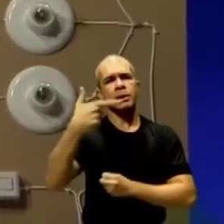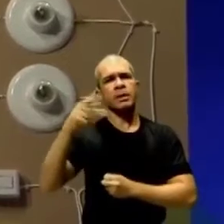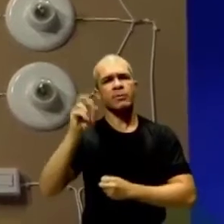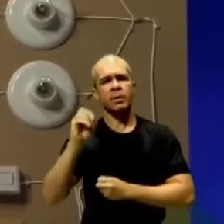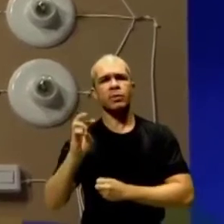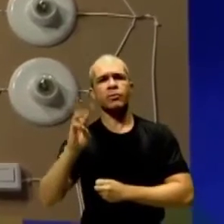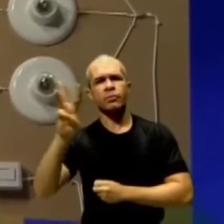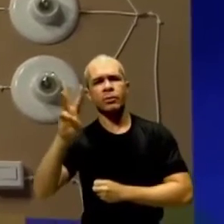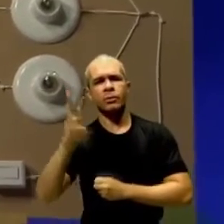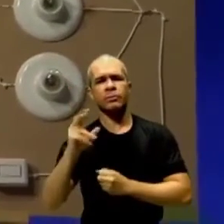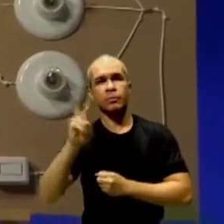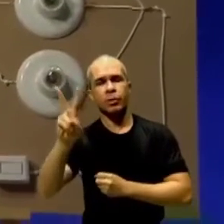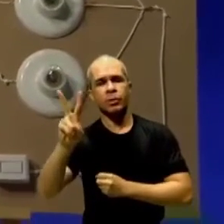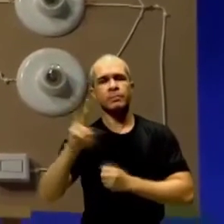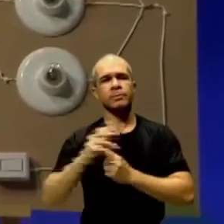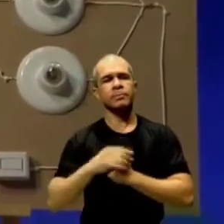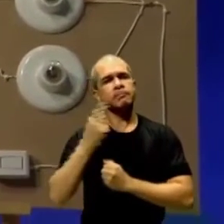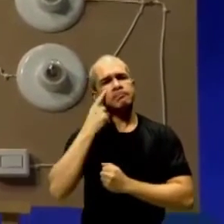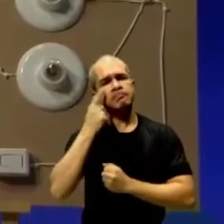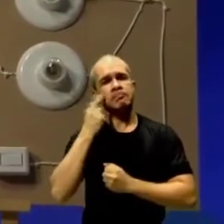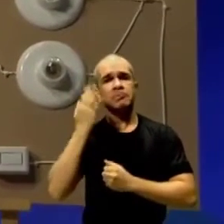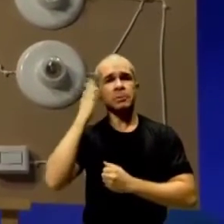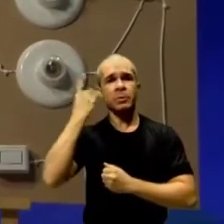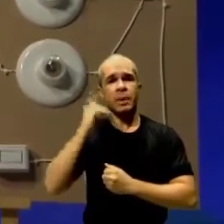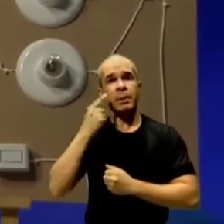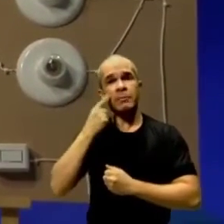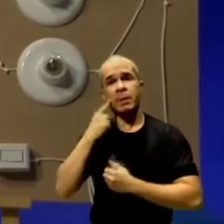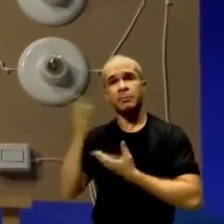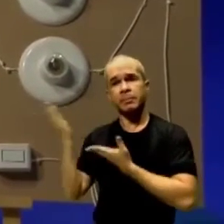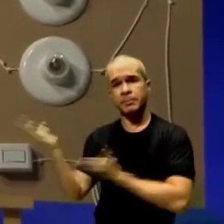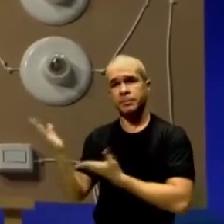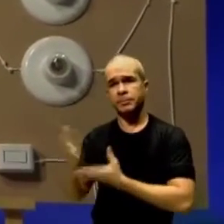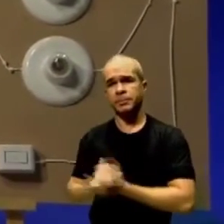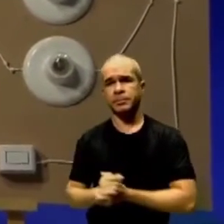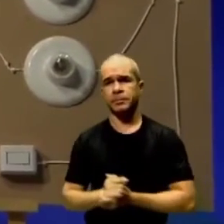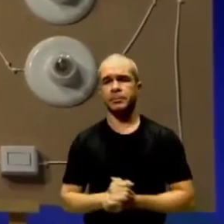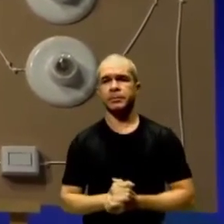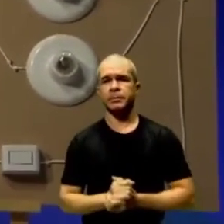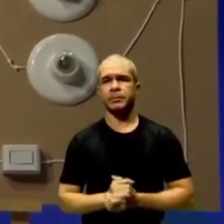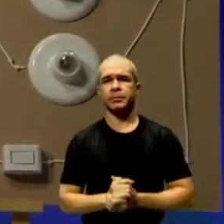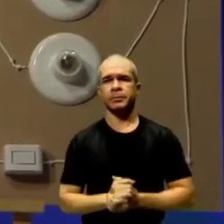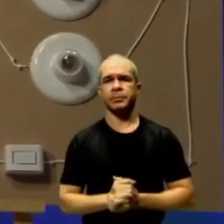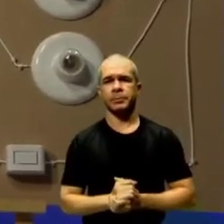sei se vai pegar bem aí na câmera, mas a gente vai colocar aqui, ó,